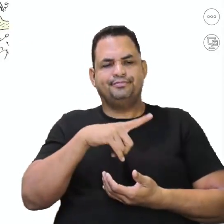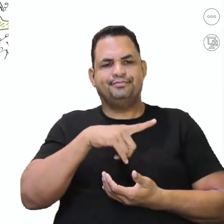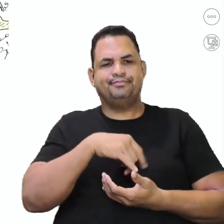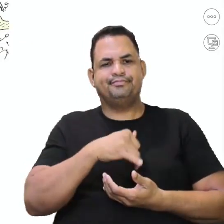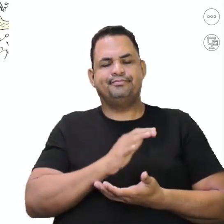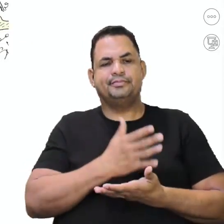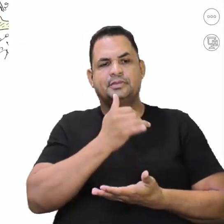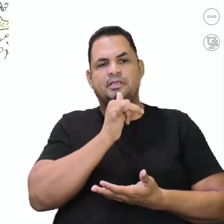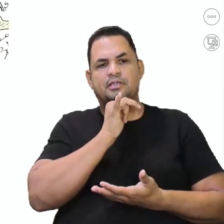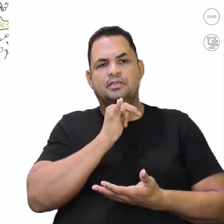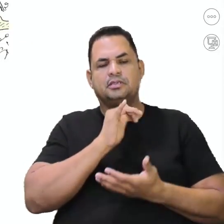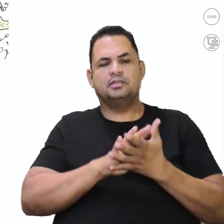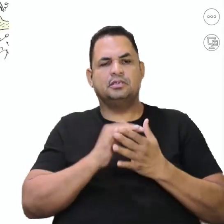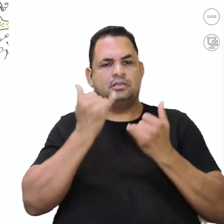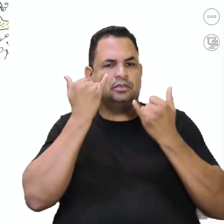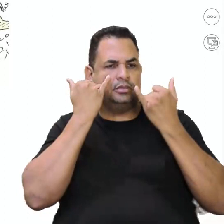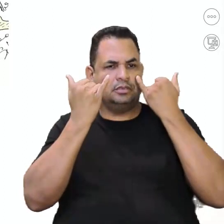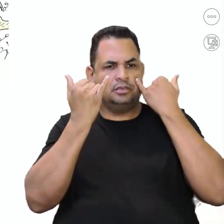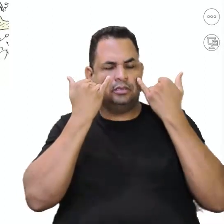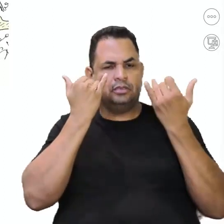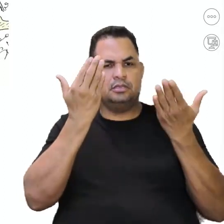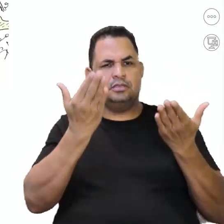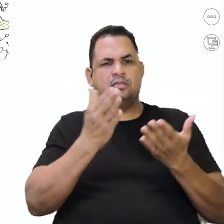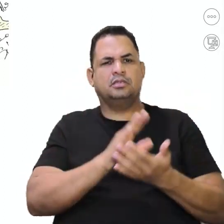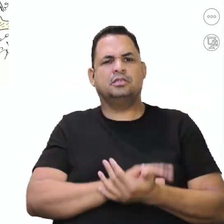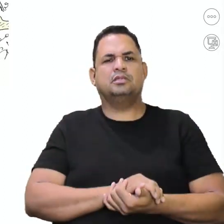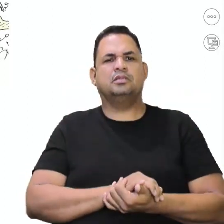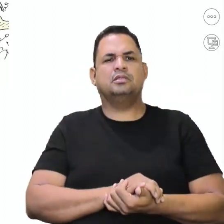que são bem comuns a esse tipo de